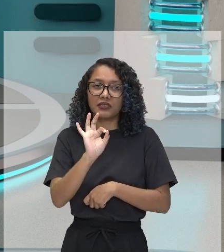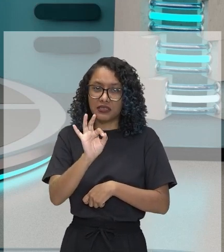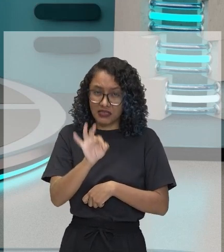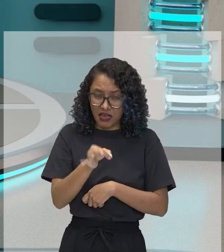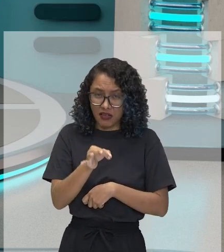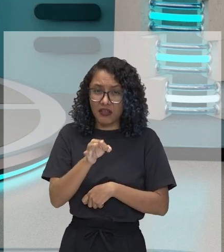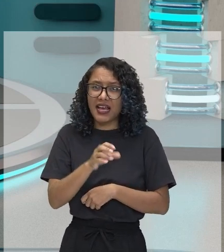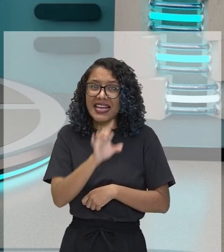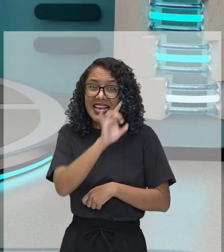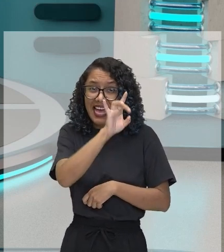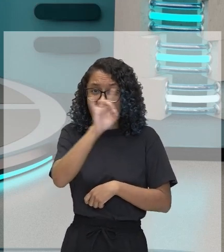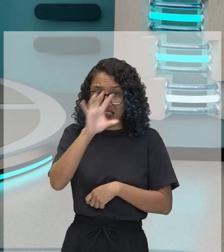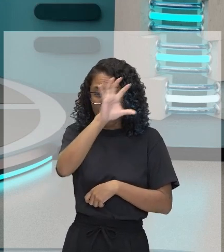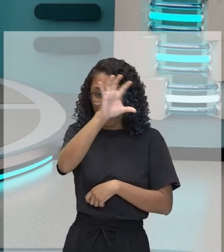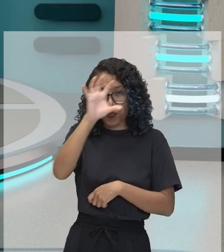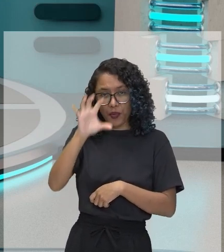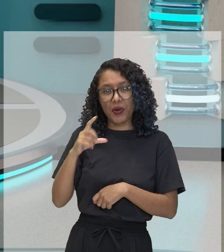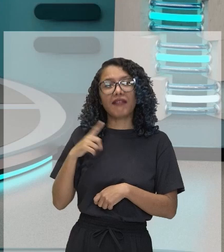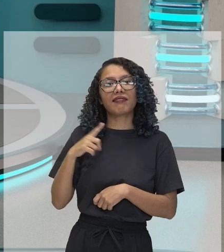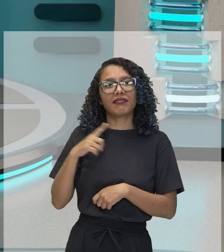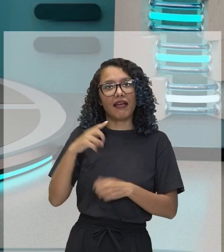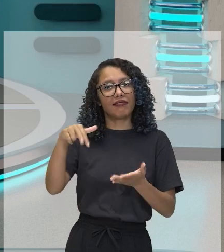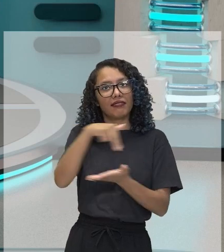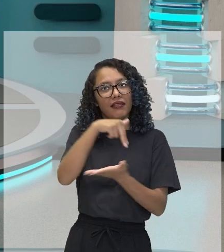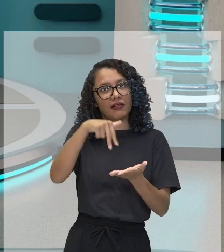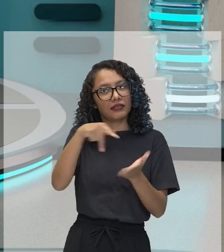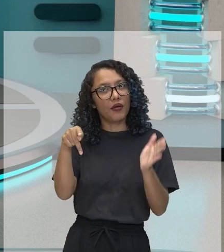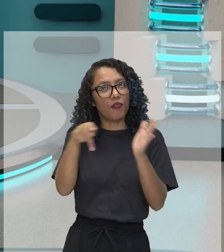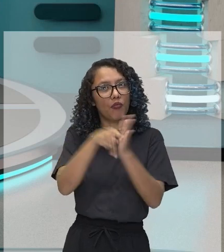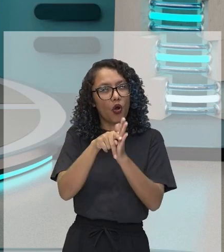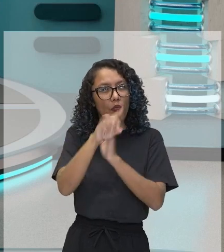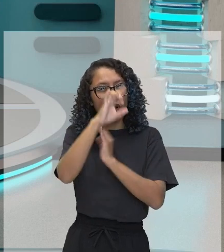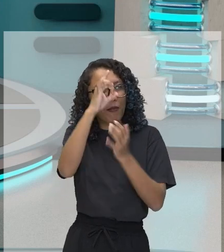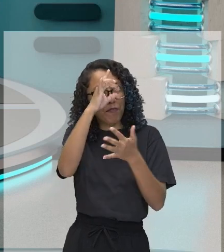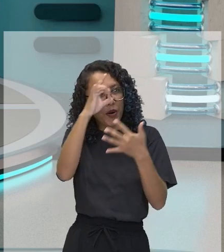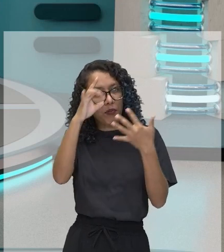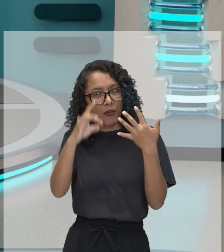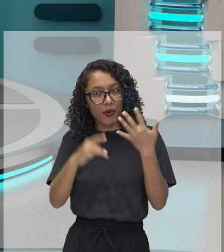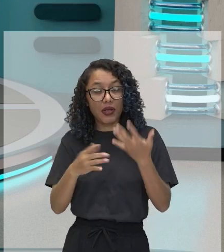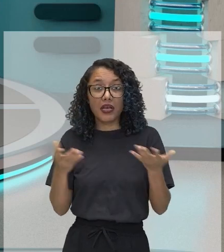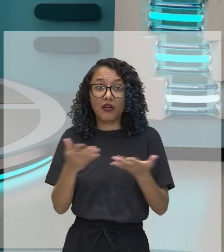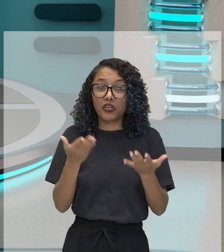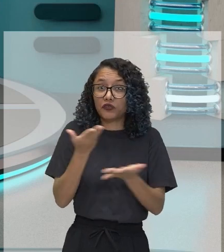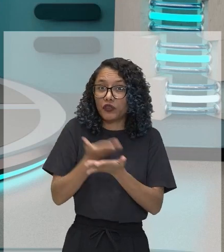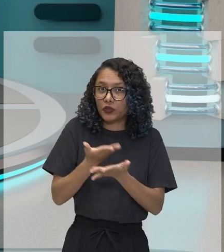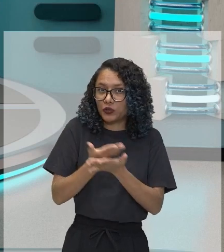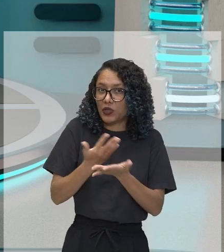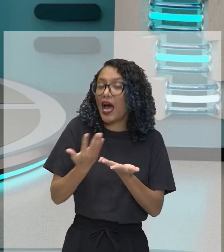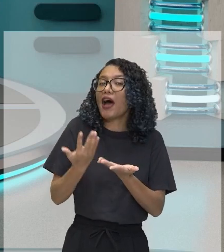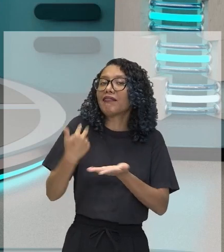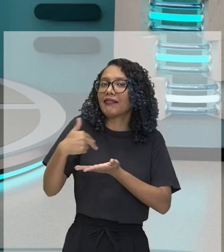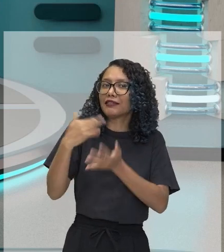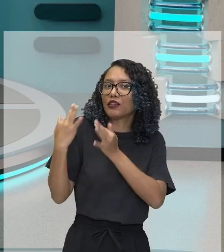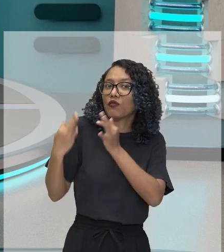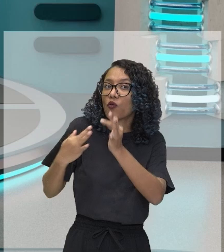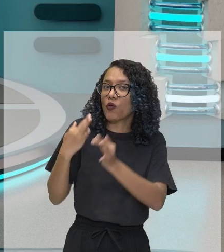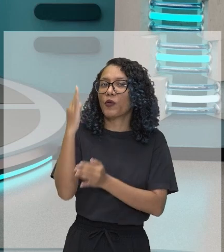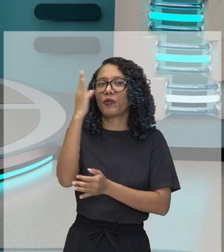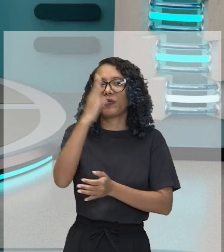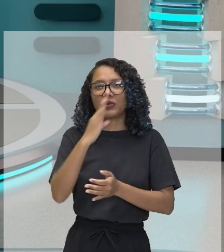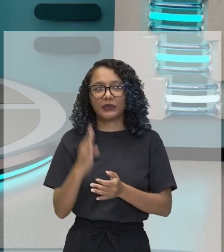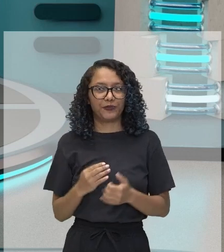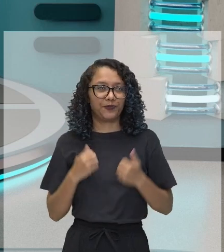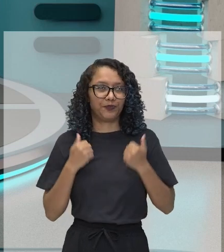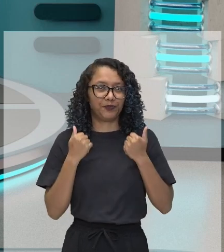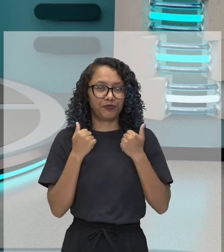dança. E hoje nós vamos estudar as danças folclóricas brasileiras. Então vamos